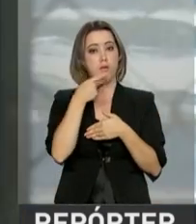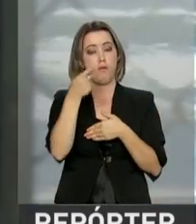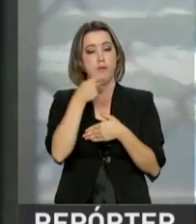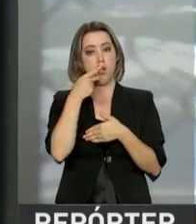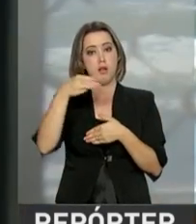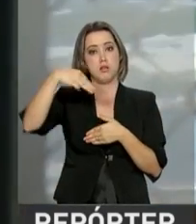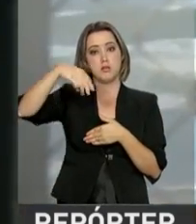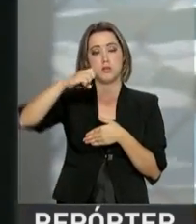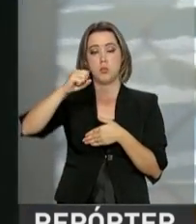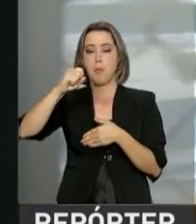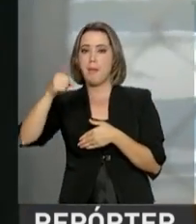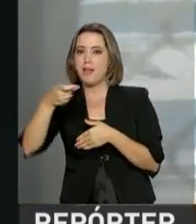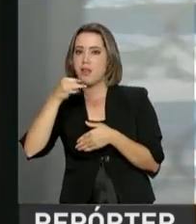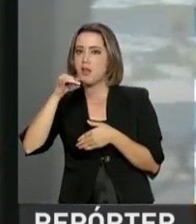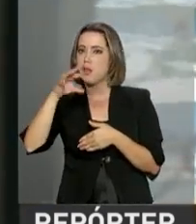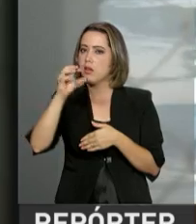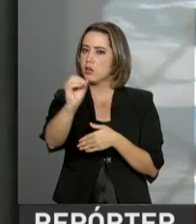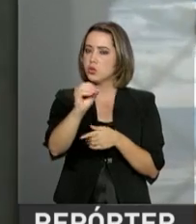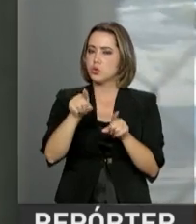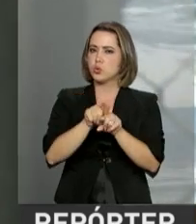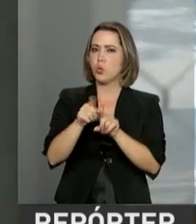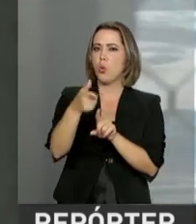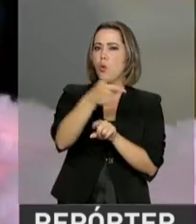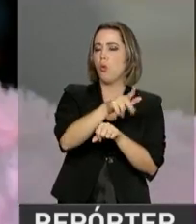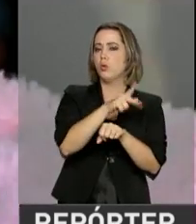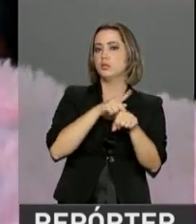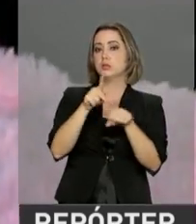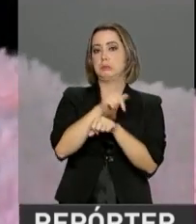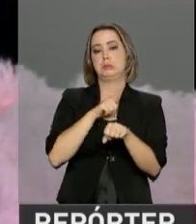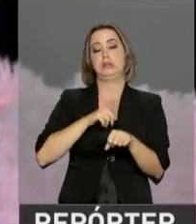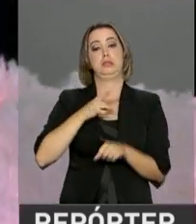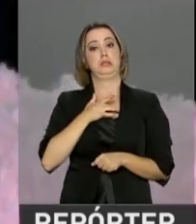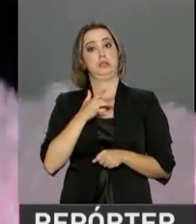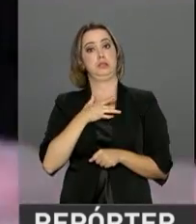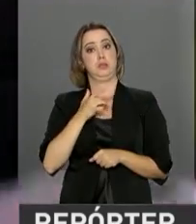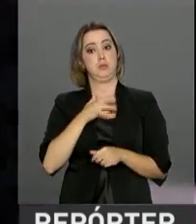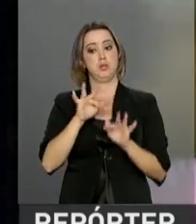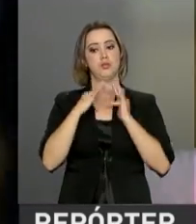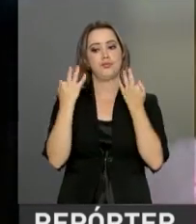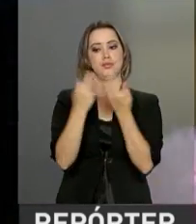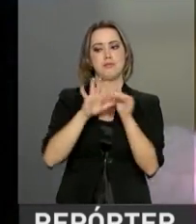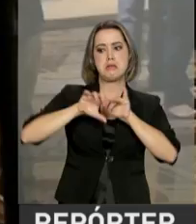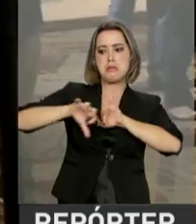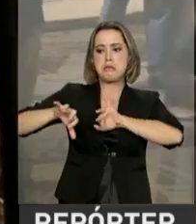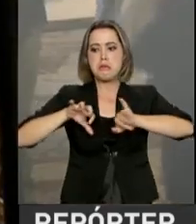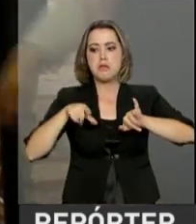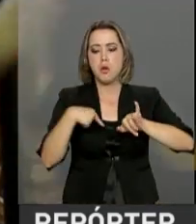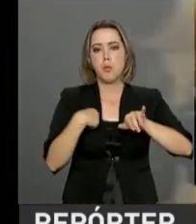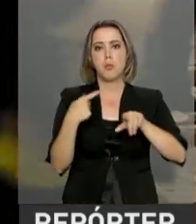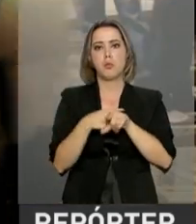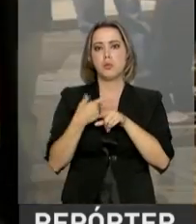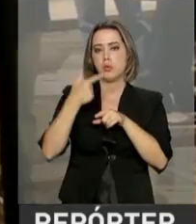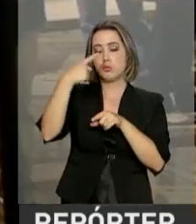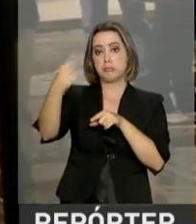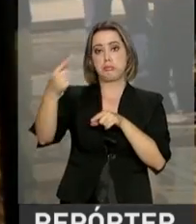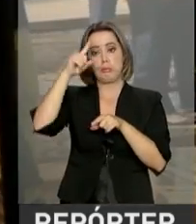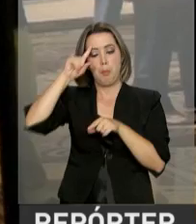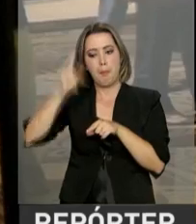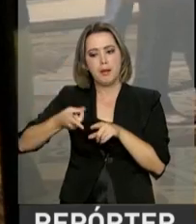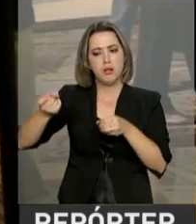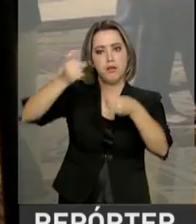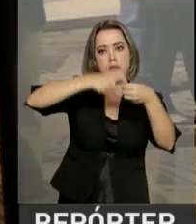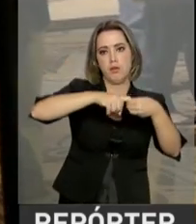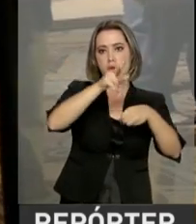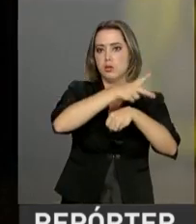da América Central, como de Guatemala e de Honduras, que têm medo de terem suas famílias separadas por deportações, que o novo